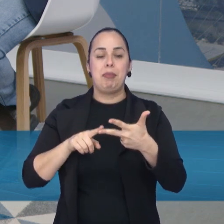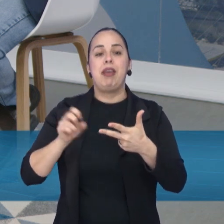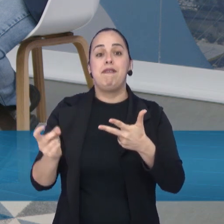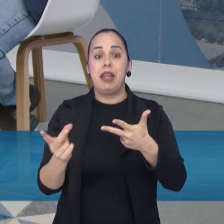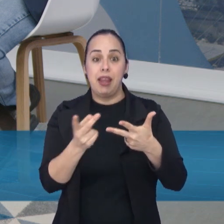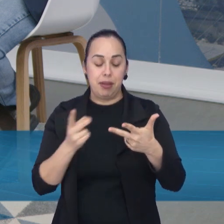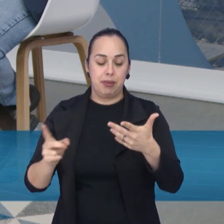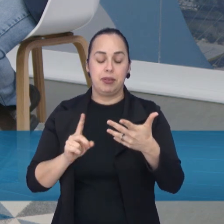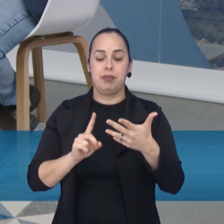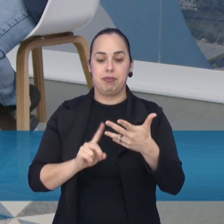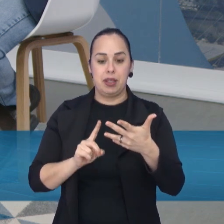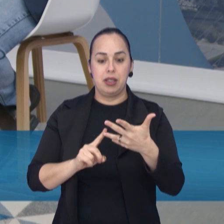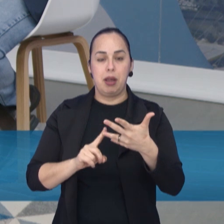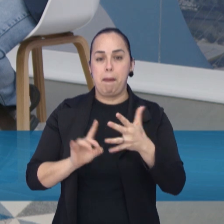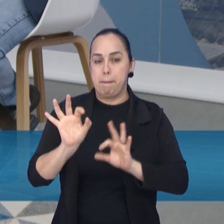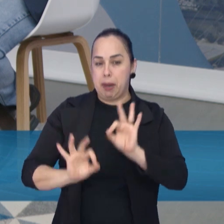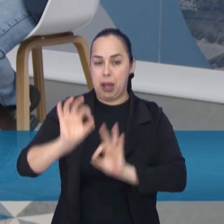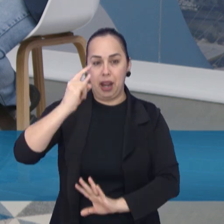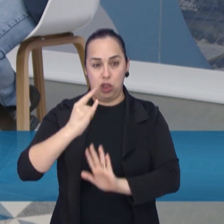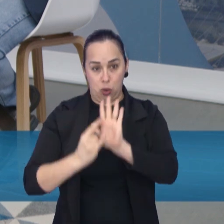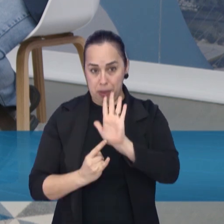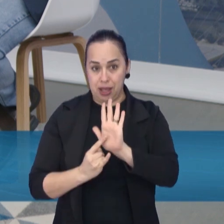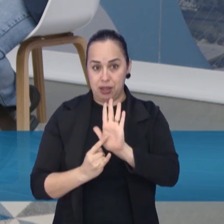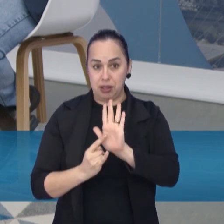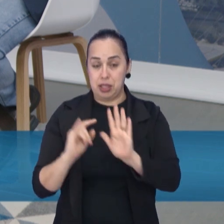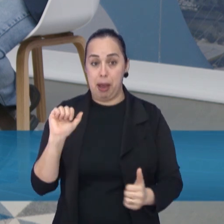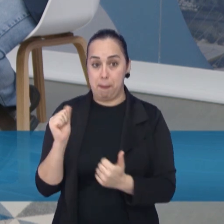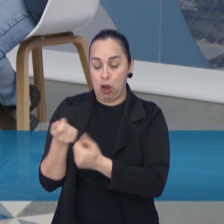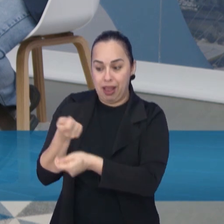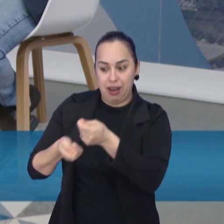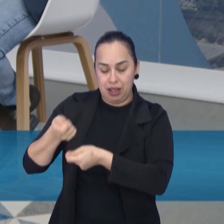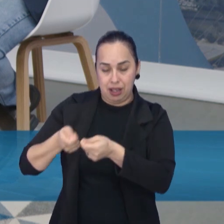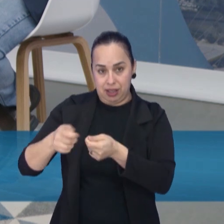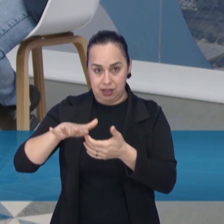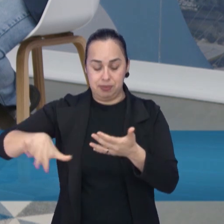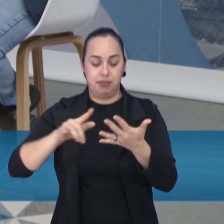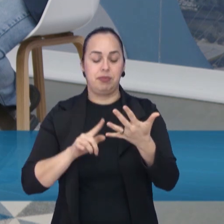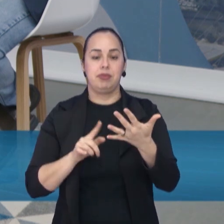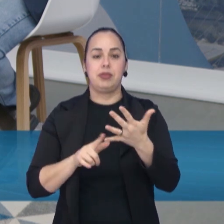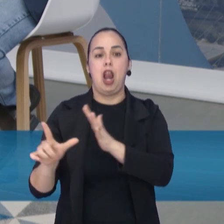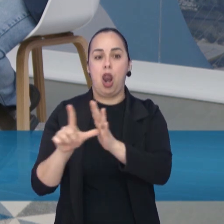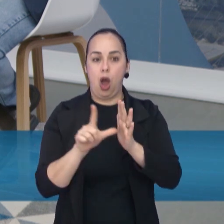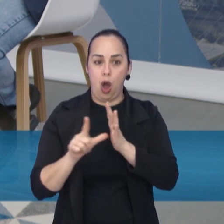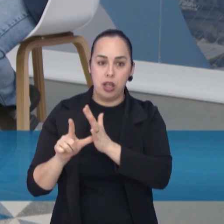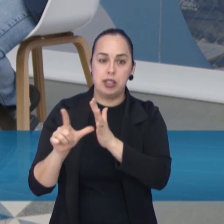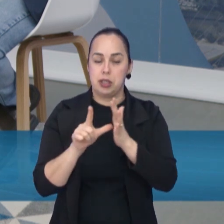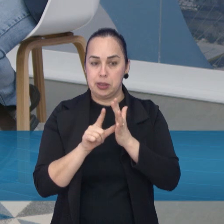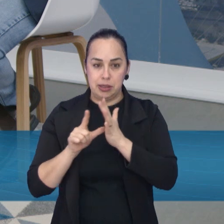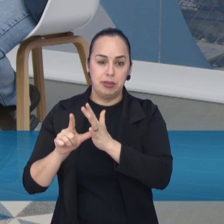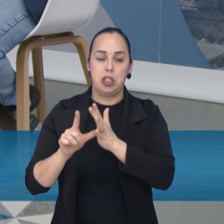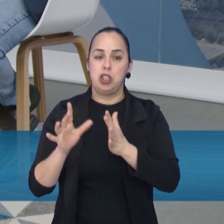vendas, preparação de documentos e serviços para apoios administrativos, comércio varejista e artigos